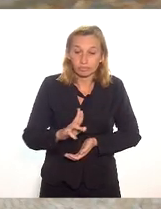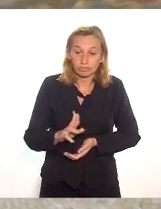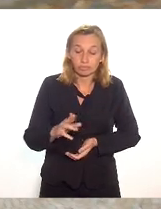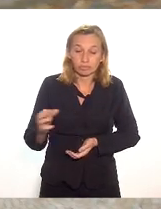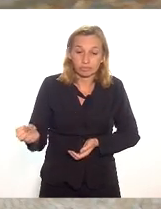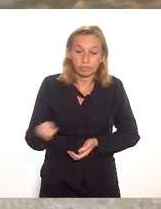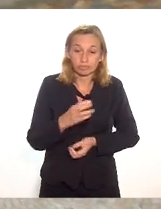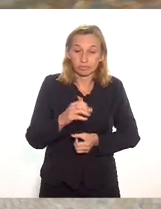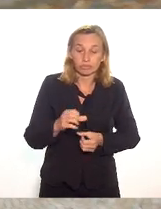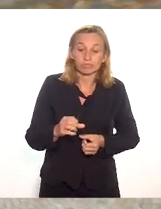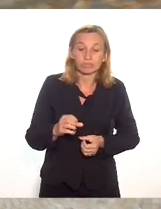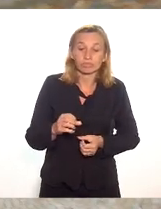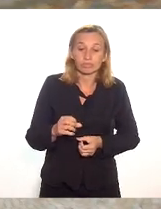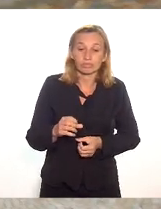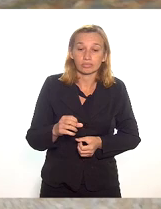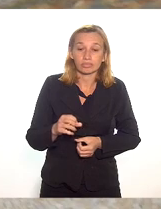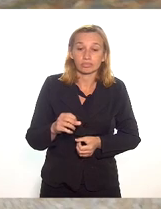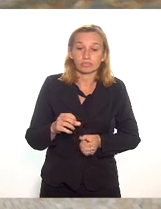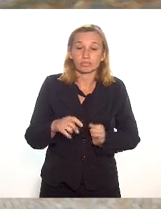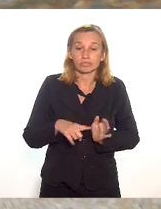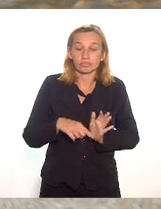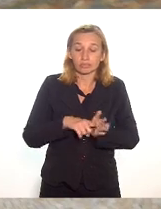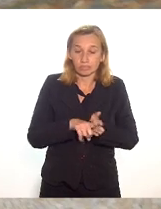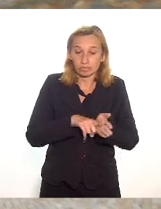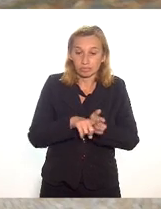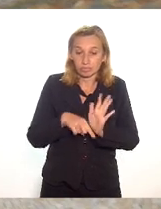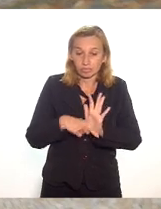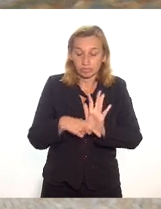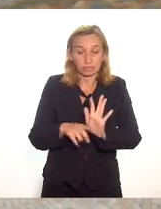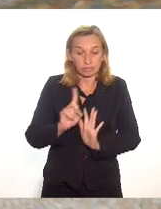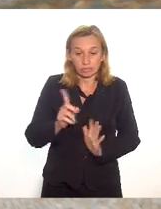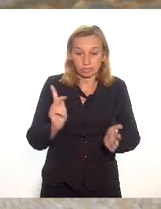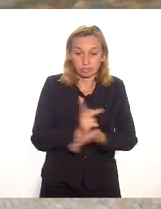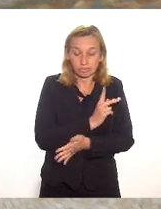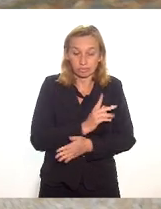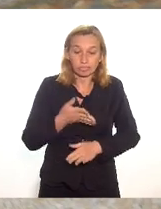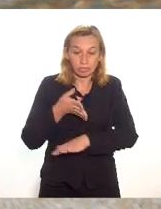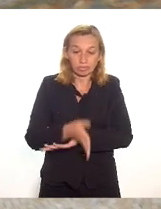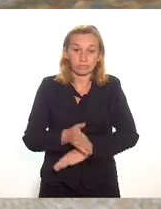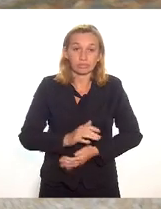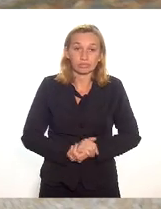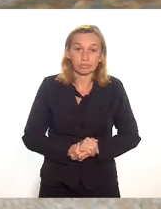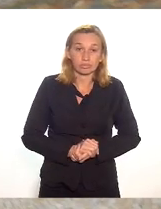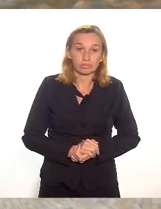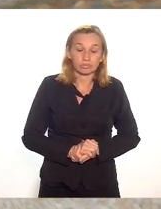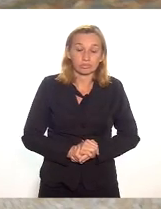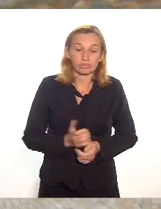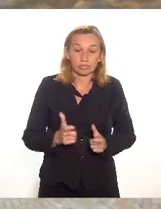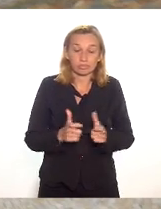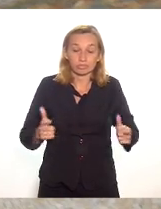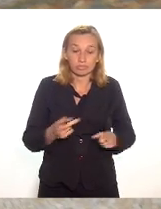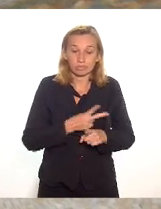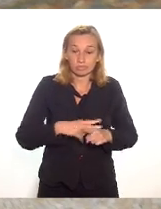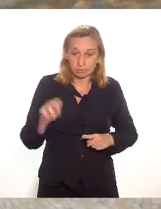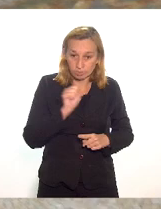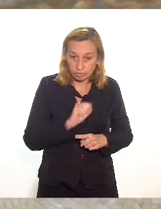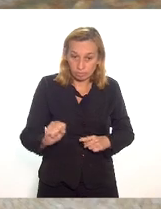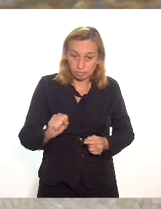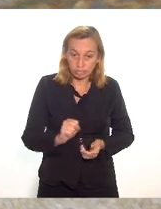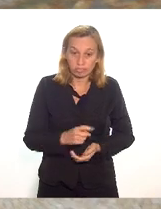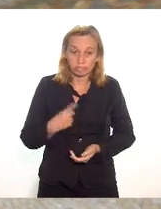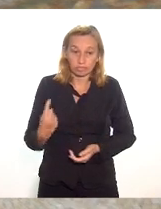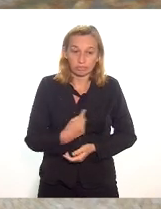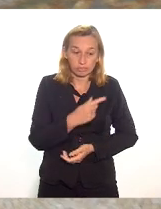de recuperação fiscal e não aconteceu. Chegamos, foi uma grande vitória do